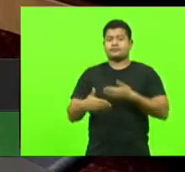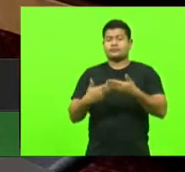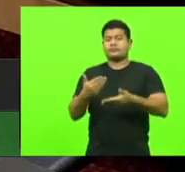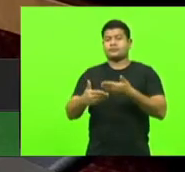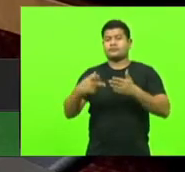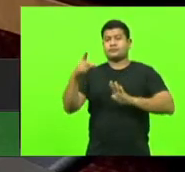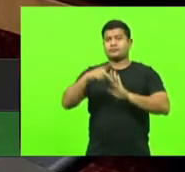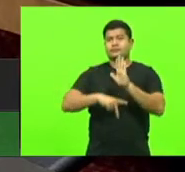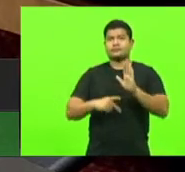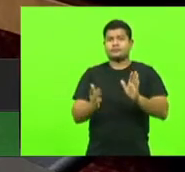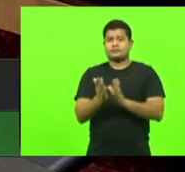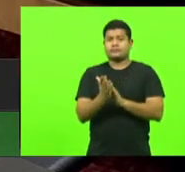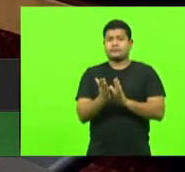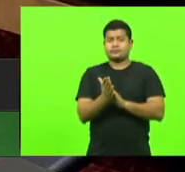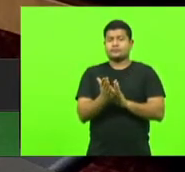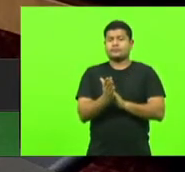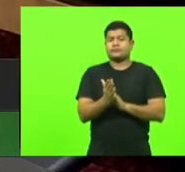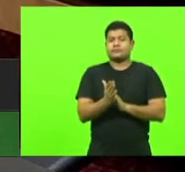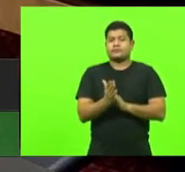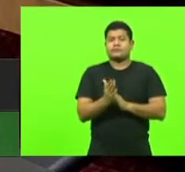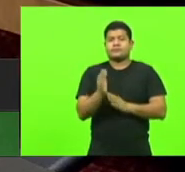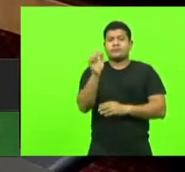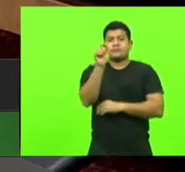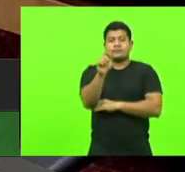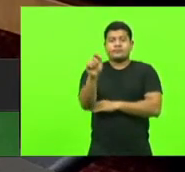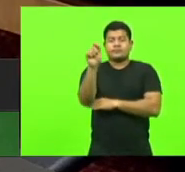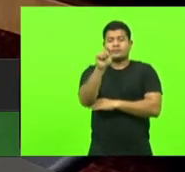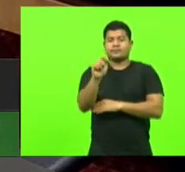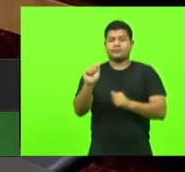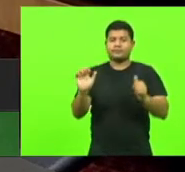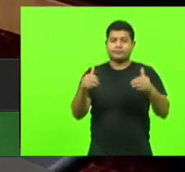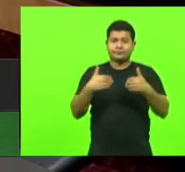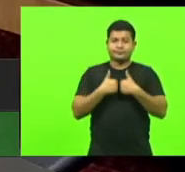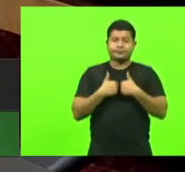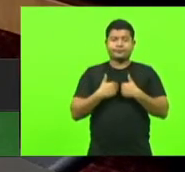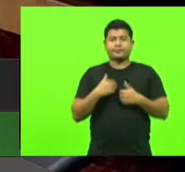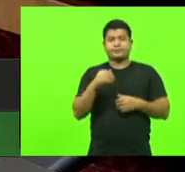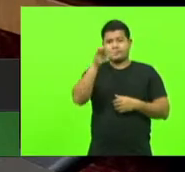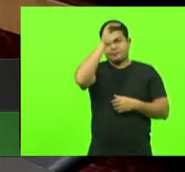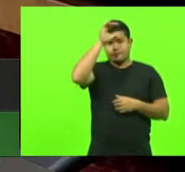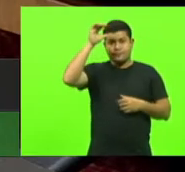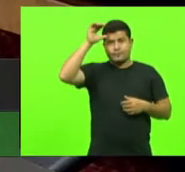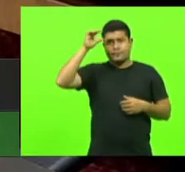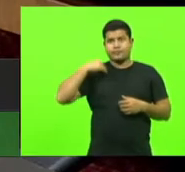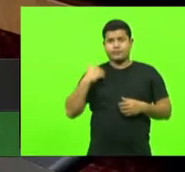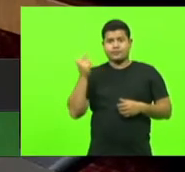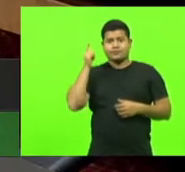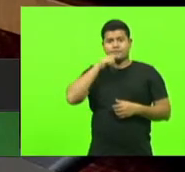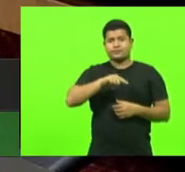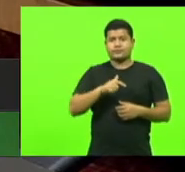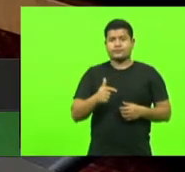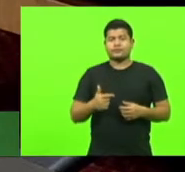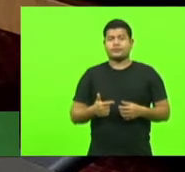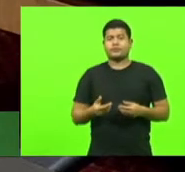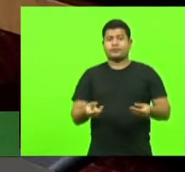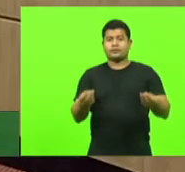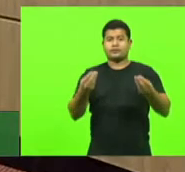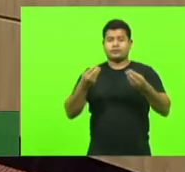e parabenizar a Associação dos Autistas de Criciúma por esta importante conquista. Obrigado.